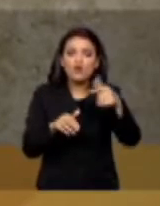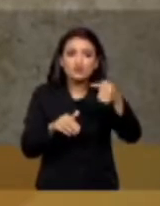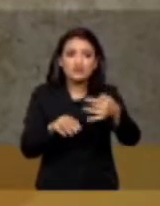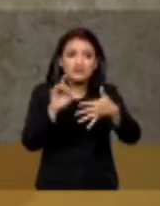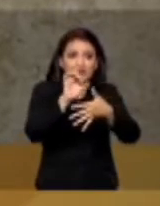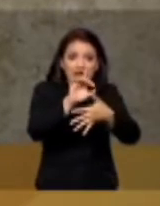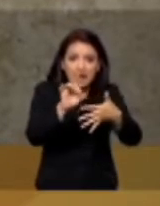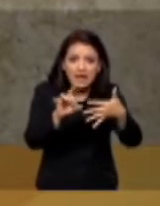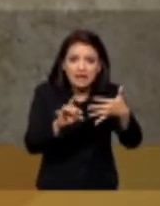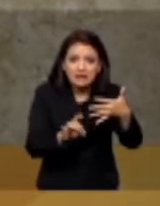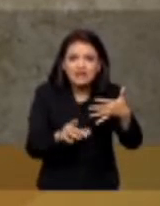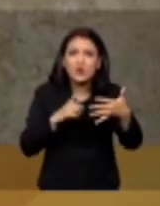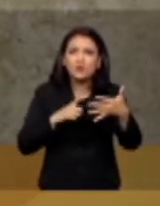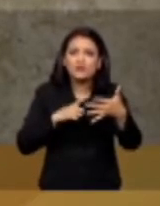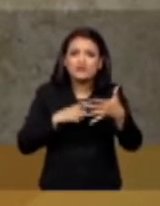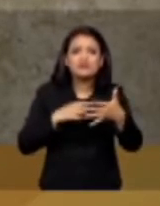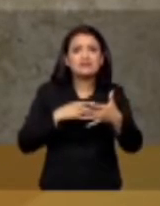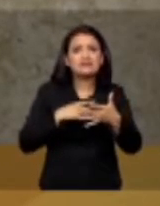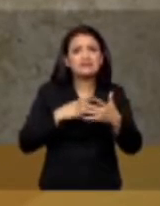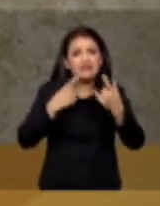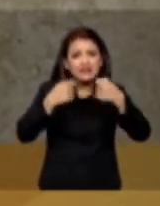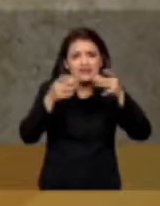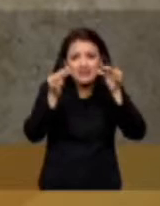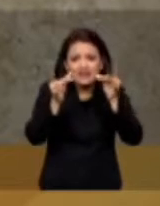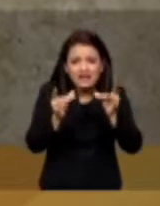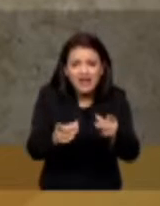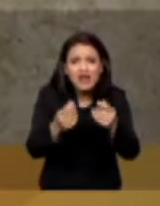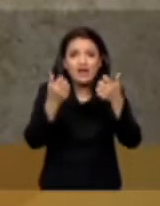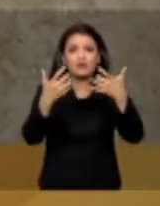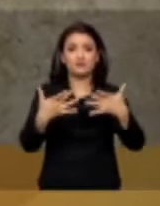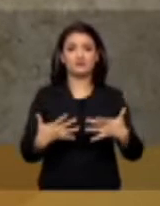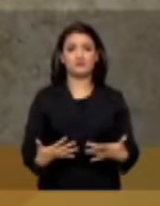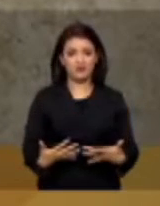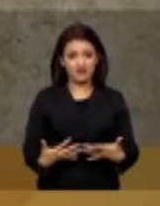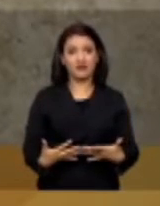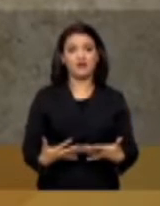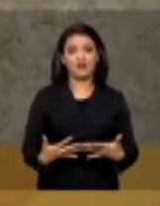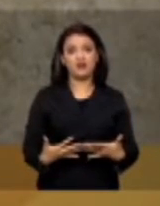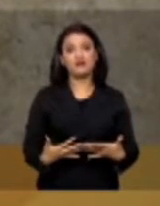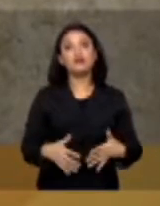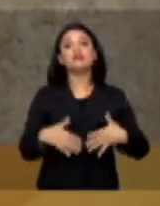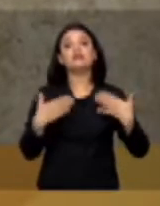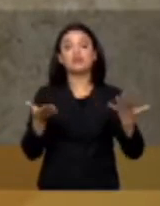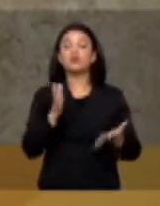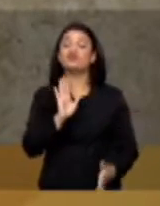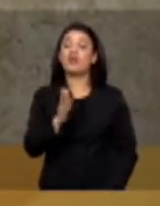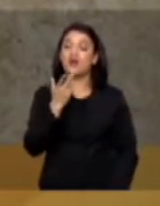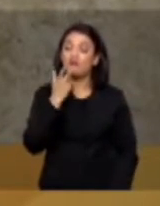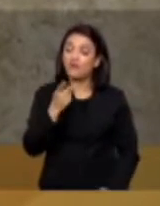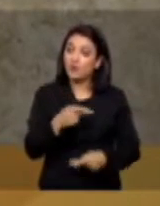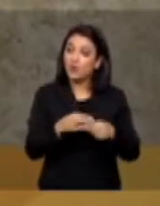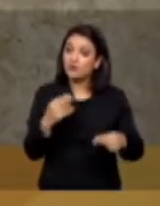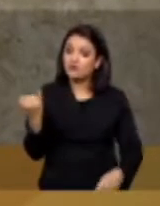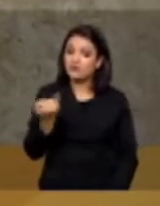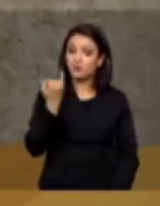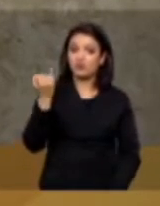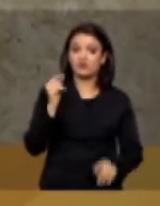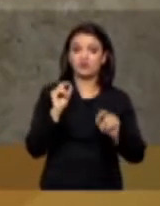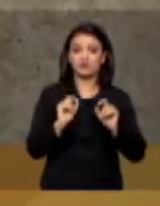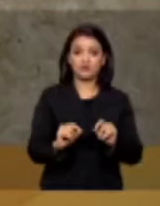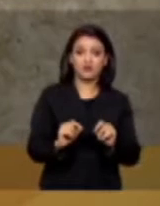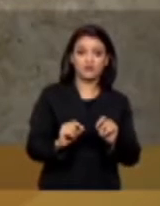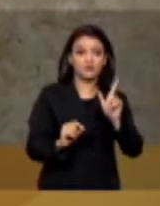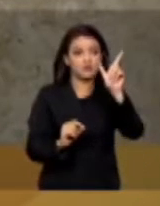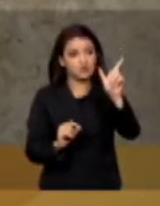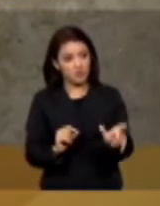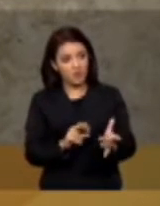dessa questão. Aqui foram suscitadas questões importantes sobre a superação da figura do relator